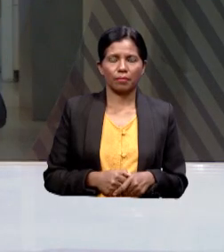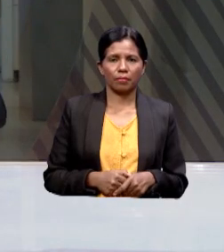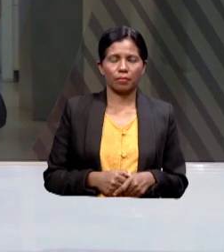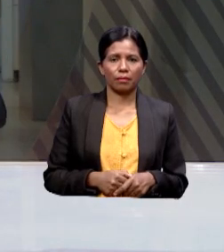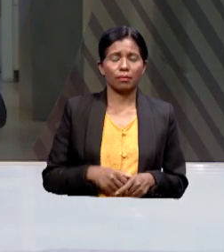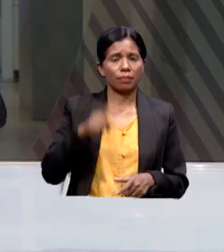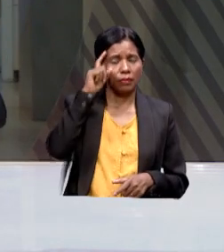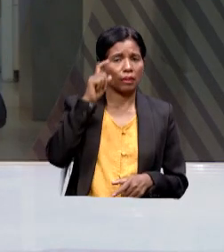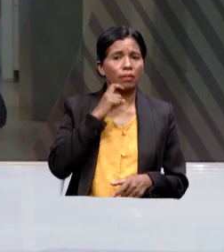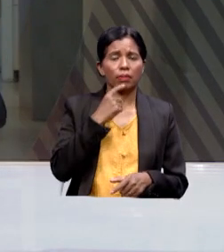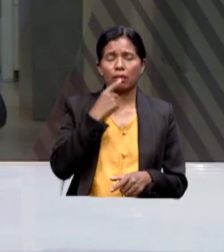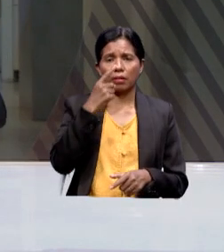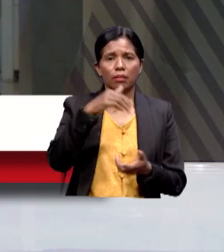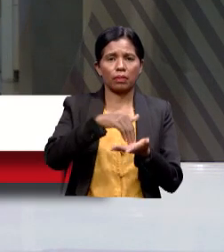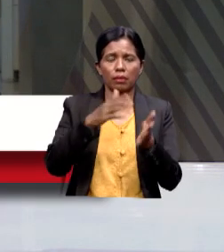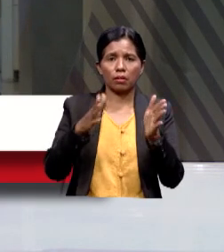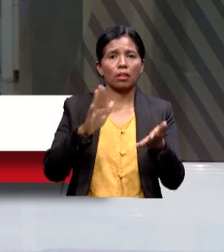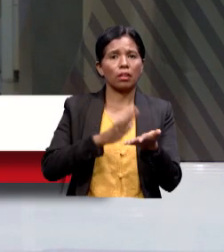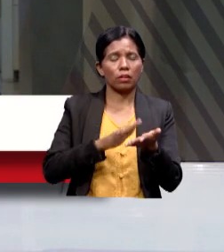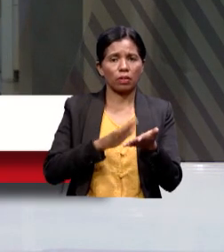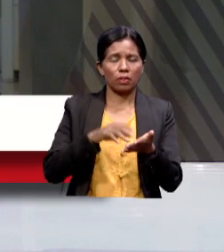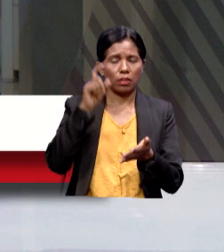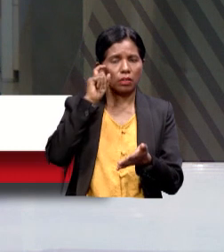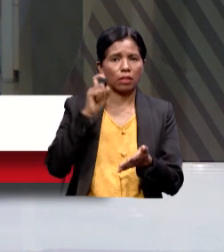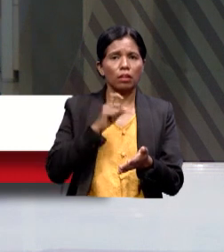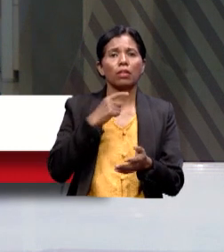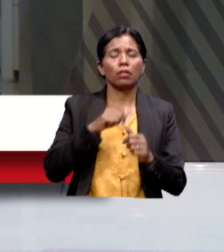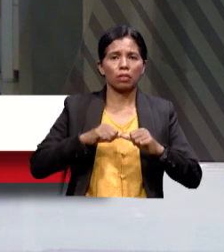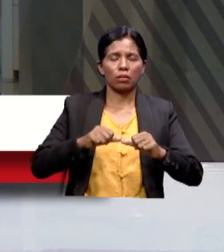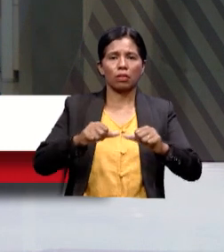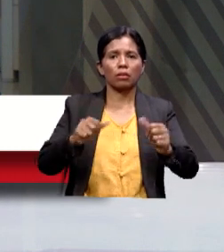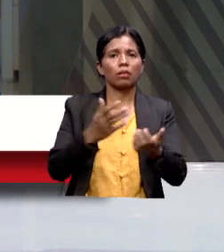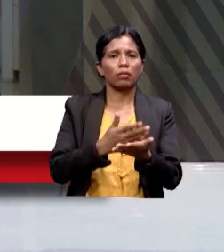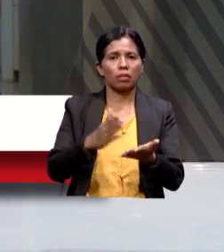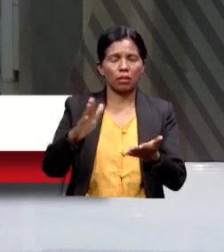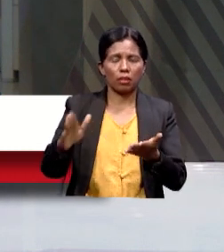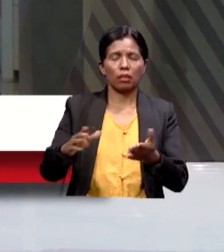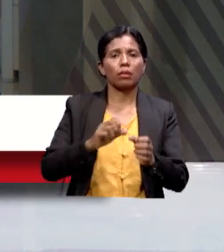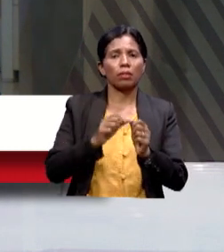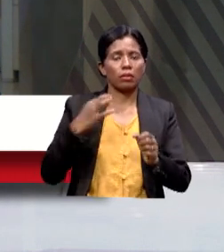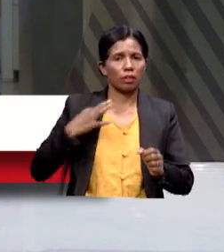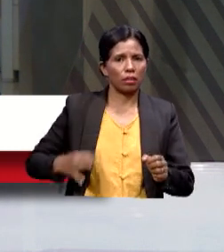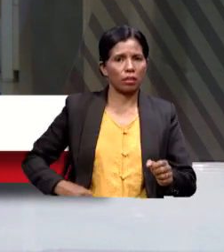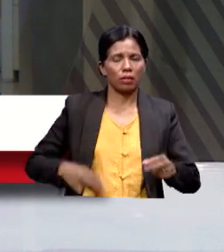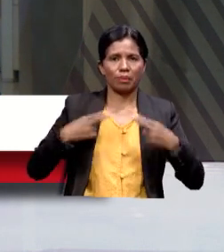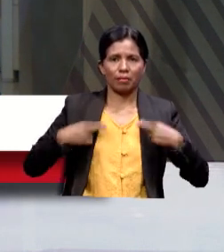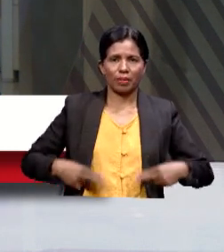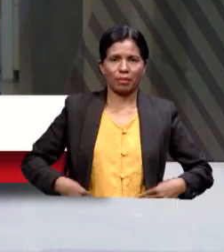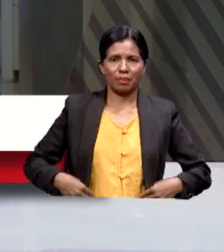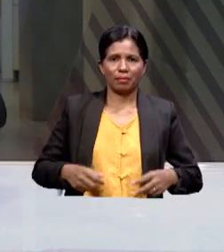Kerala Sanana Guzman apela para estudantes Escola Secundária Geral Kerala a tu continua a bela fraternidade humana.